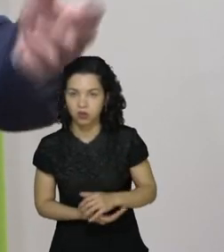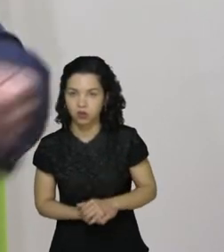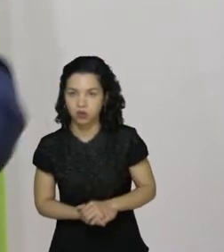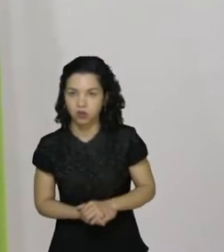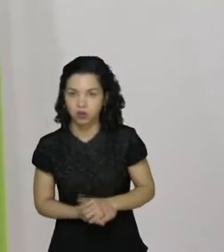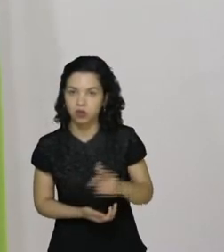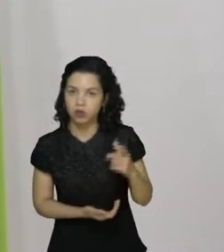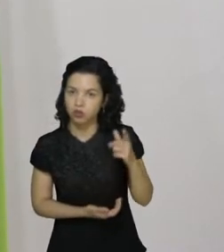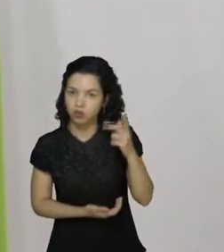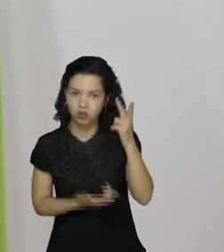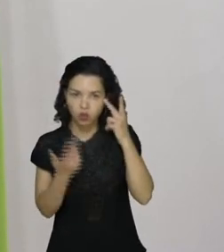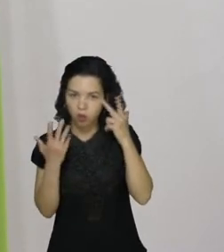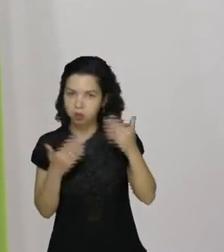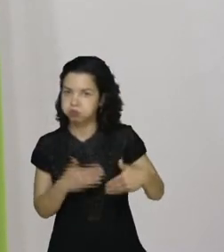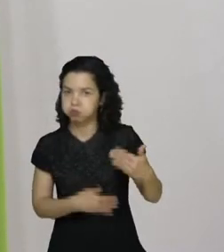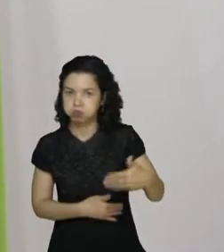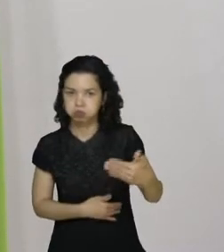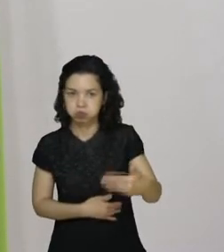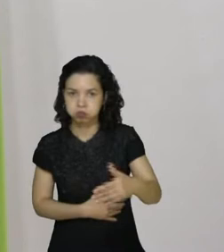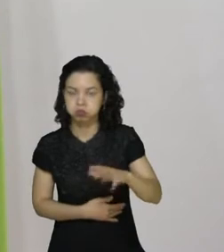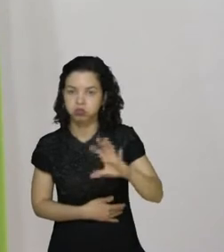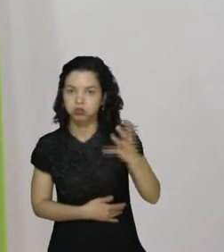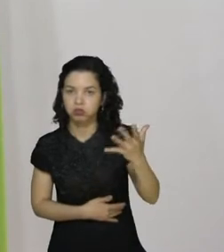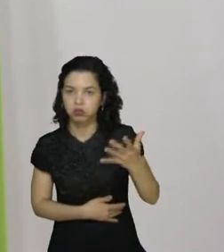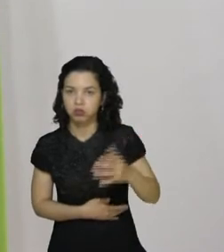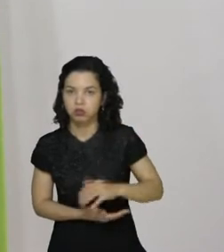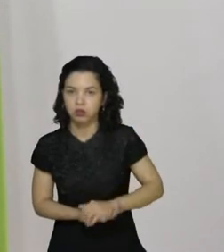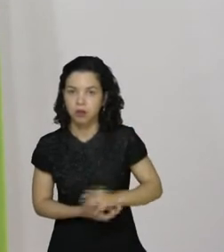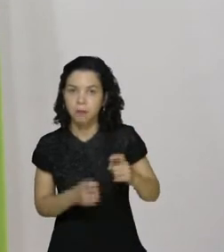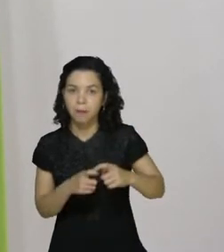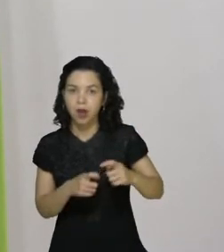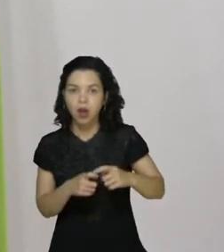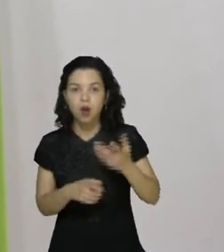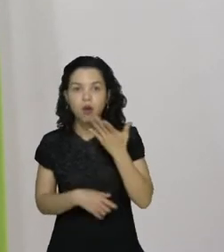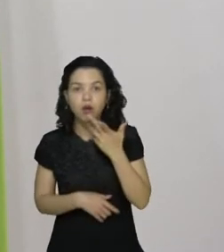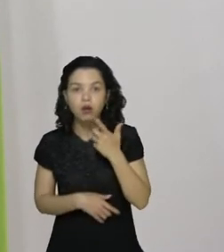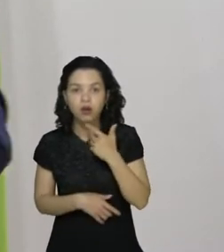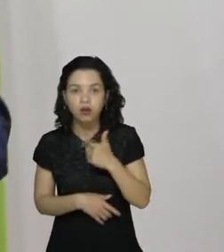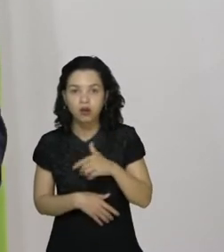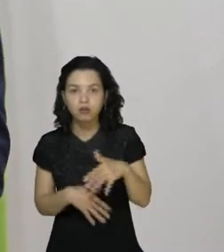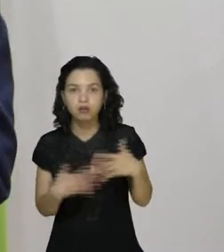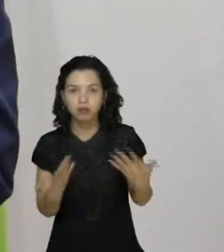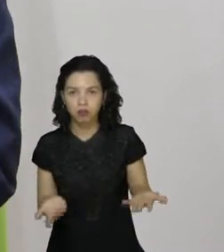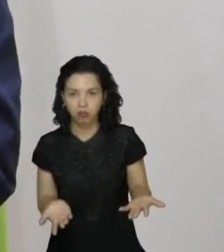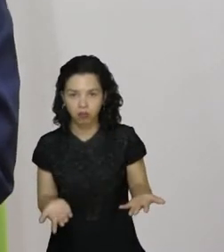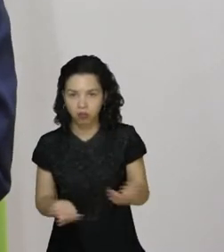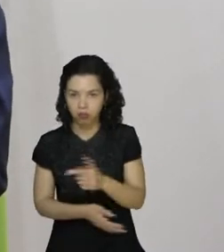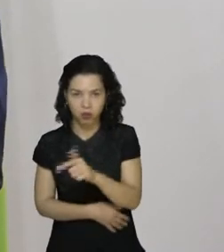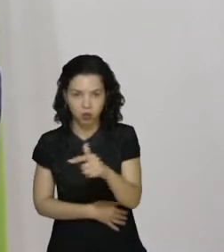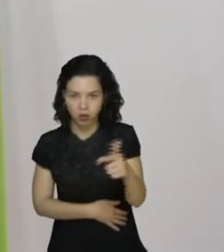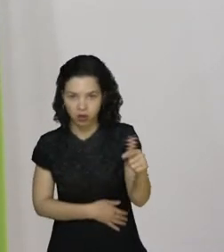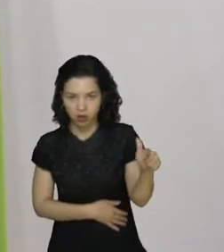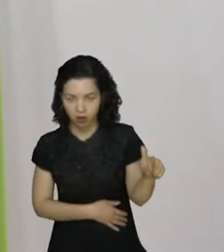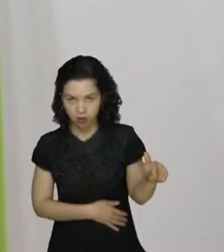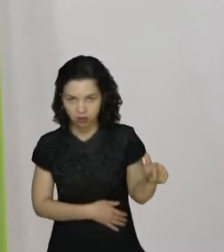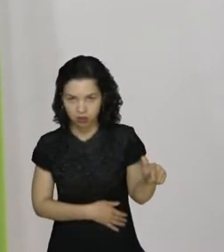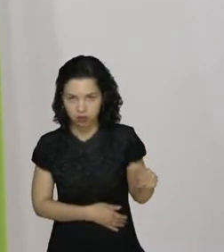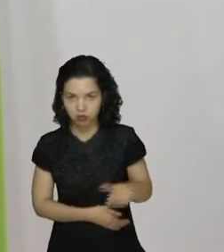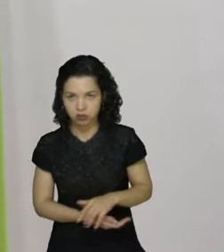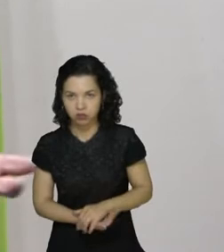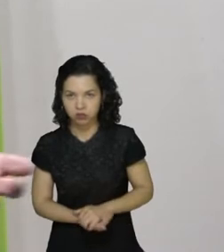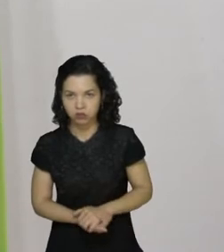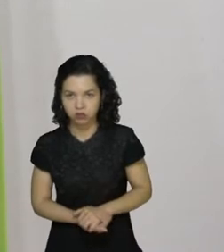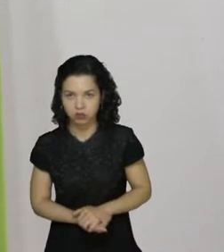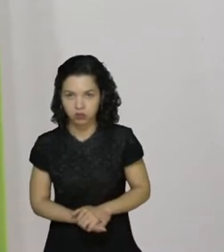comum que está acontecendo. Cadê os pediatras? Eles deixaram de existir? É que